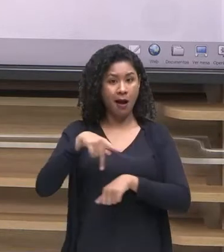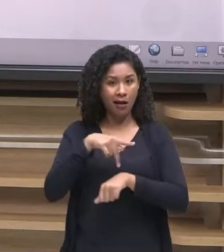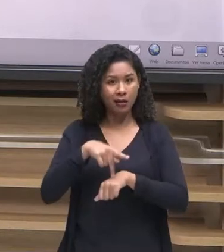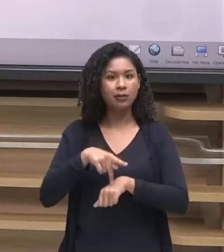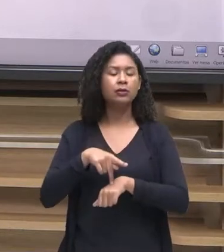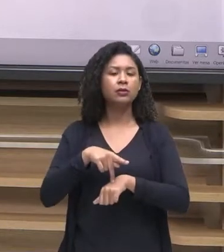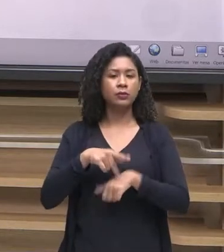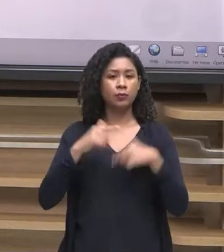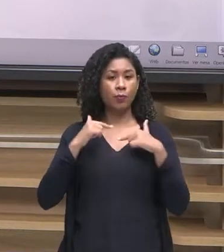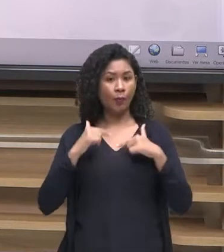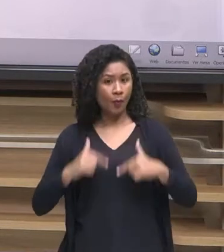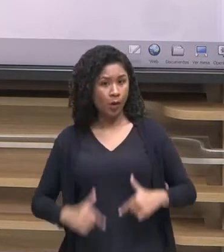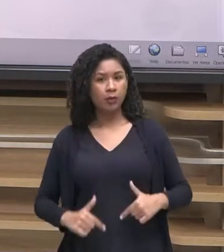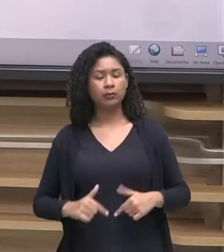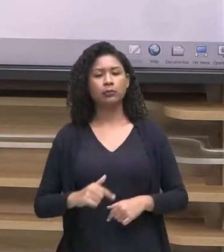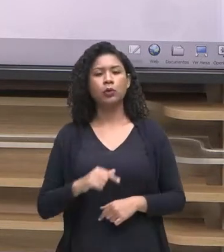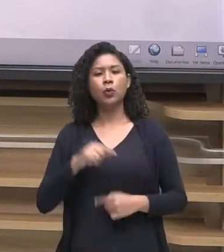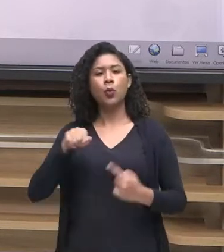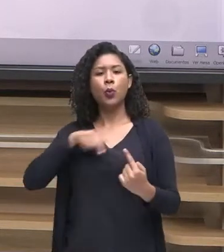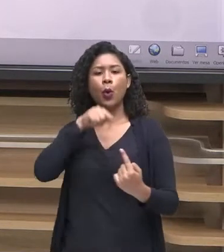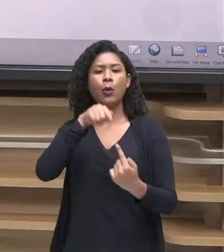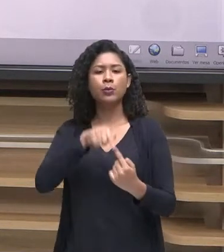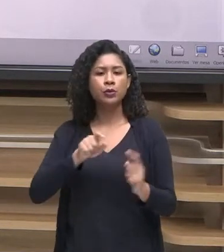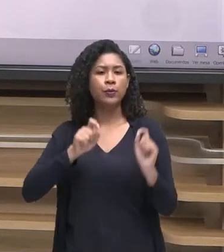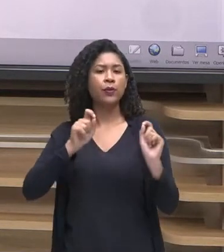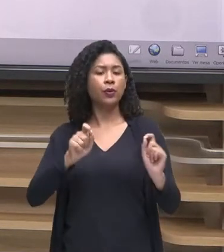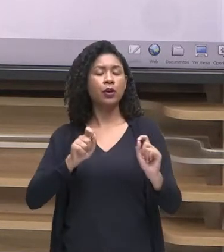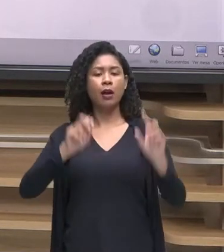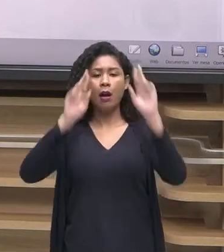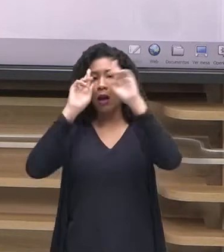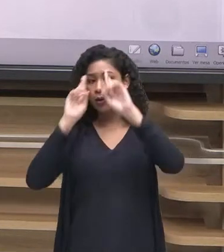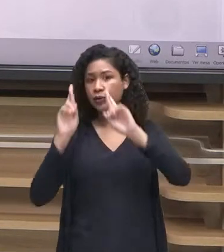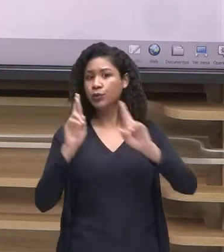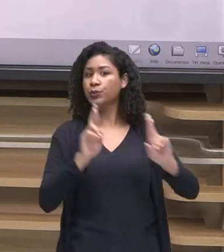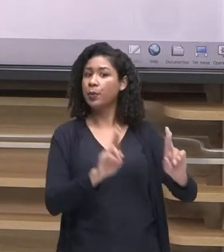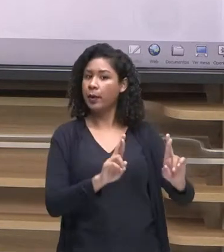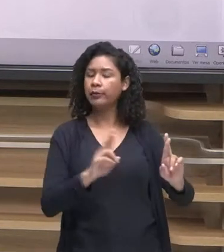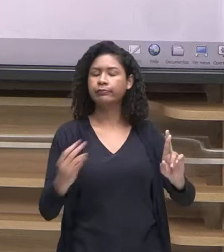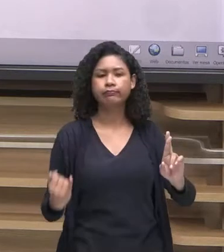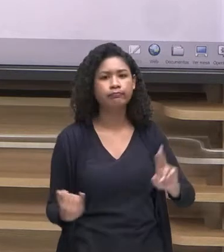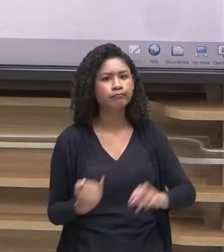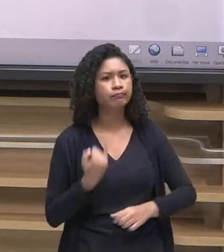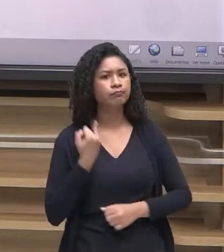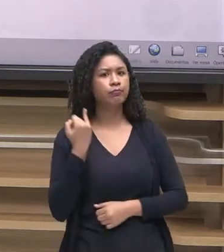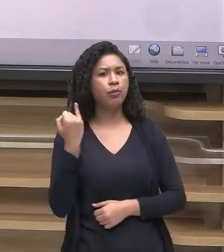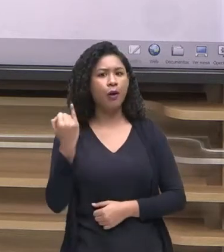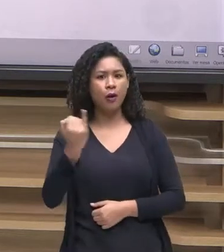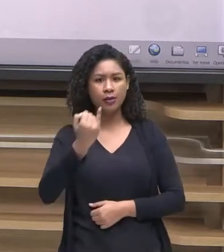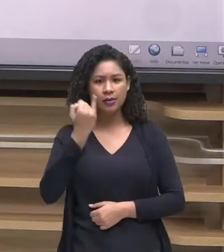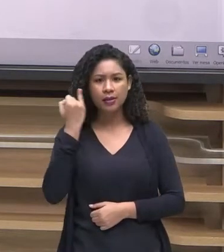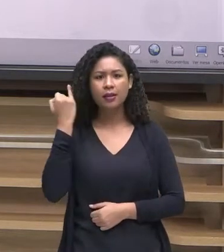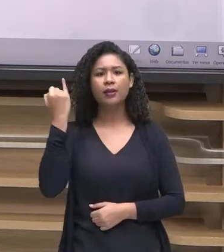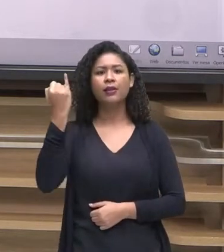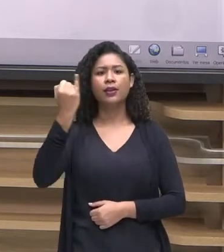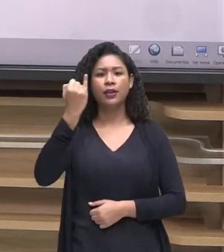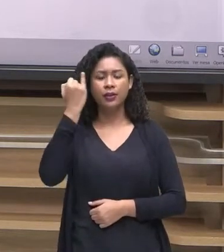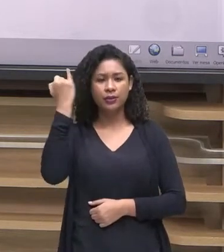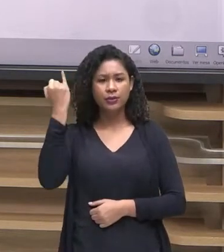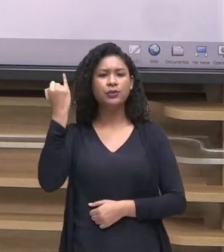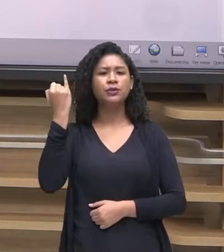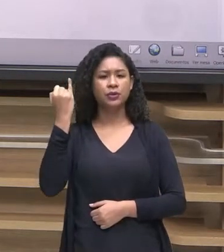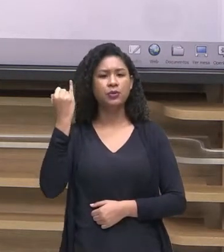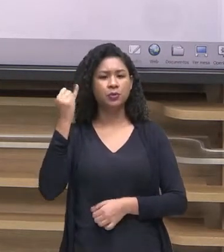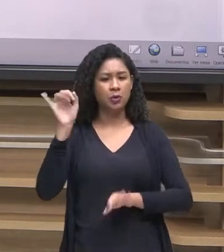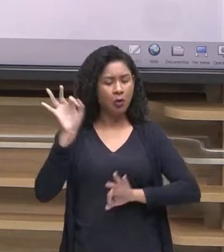o respeito pelo outro que é diferente é fundamental para criarmos um mundo